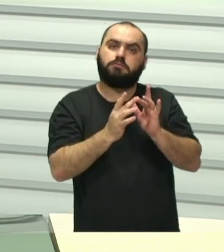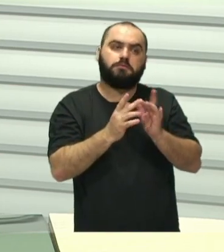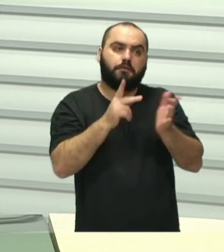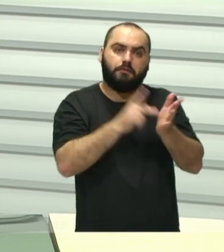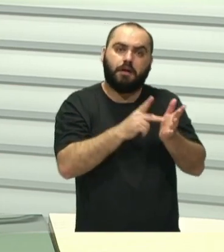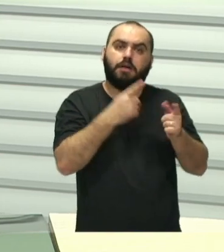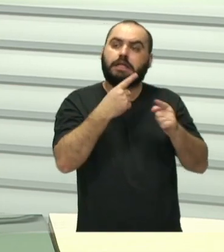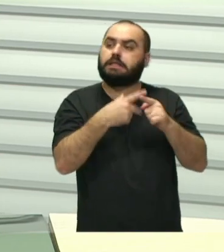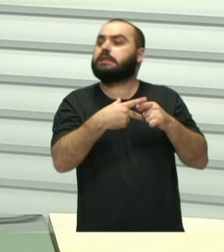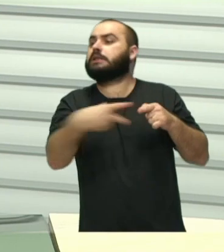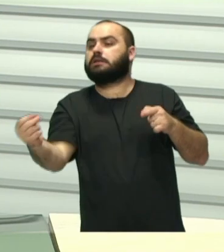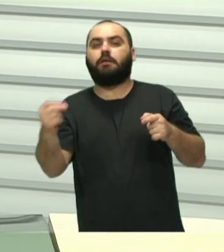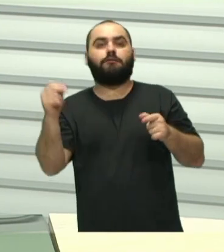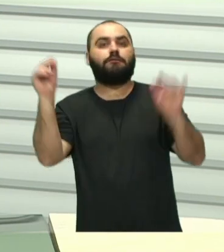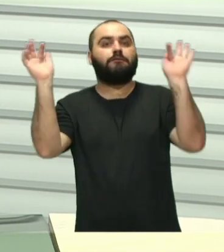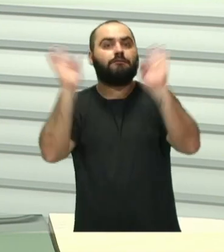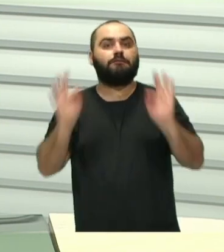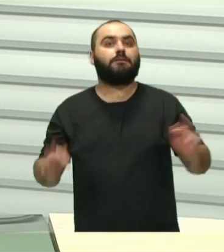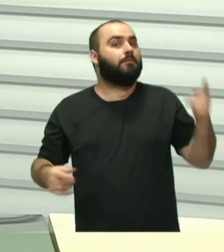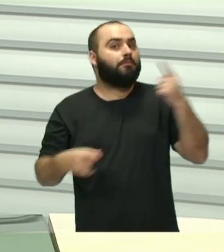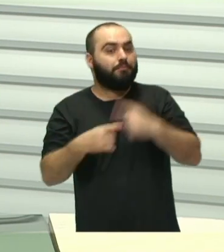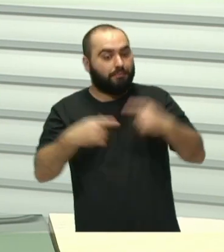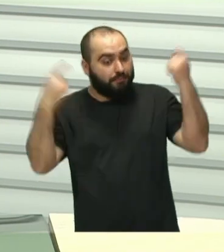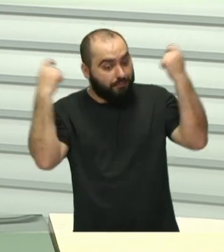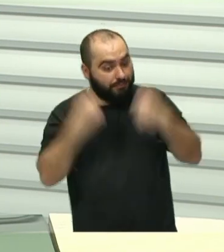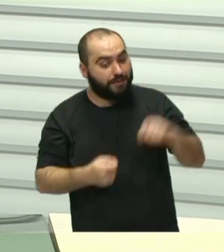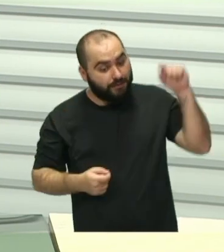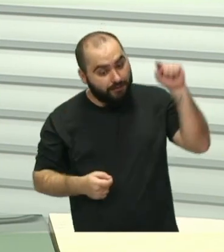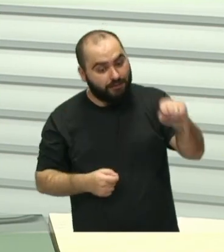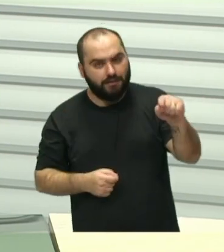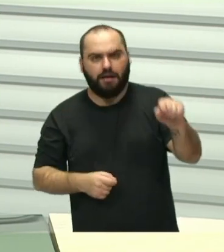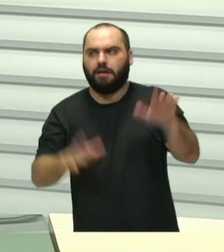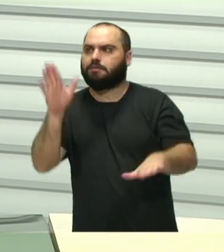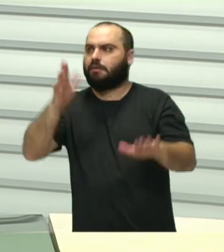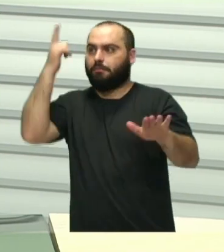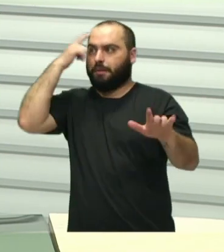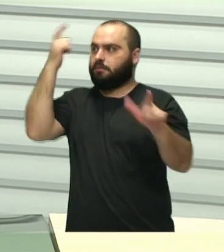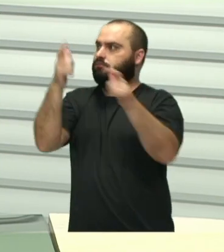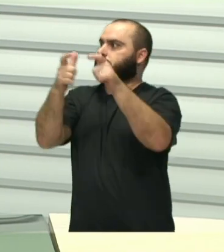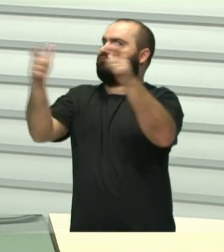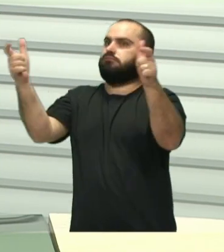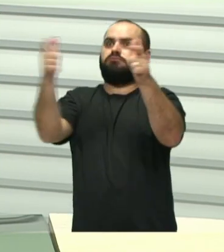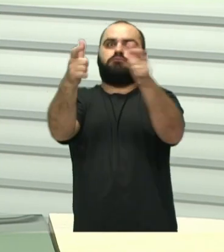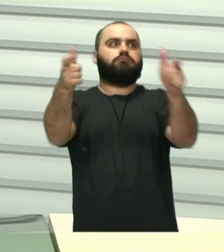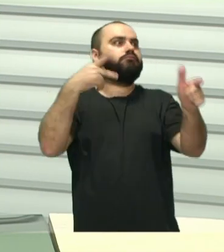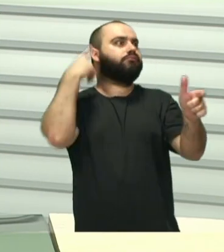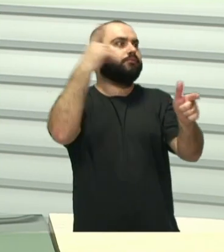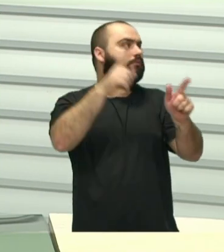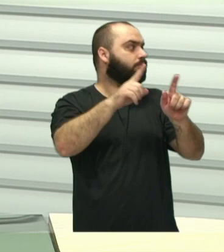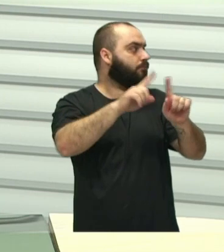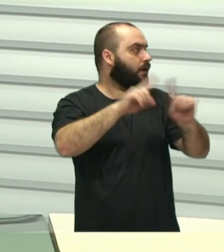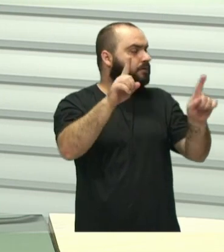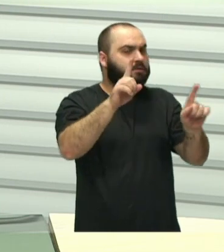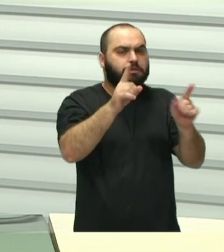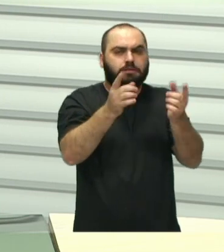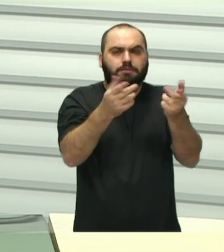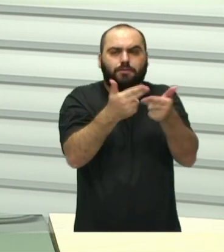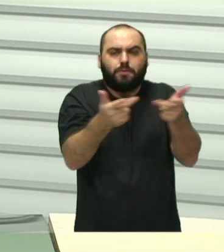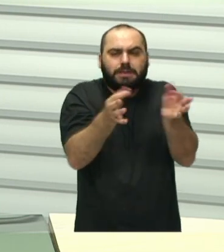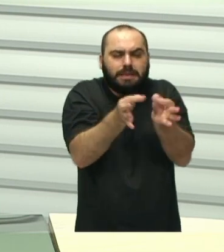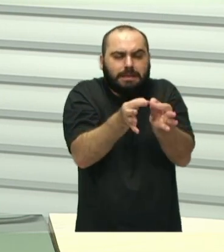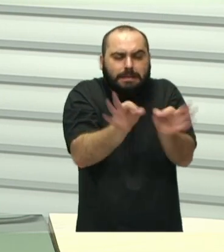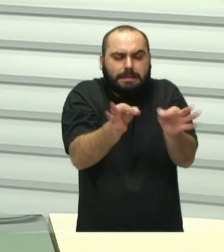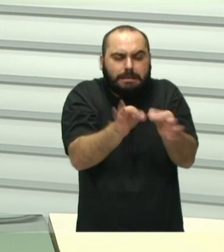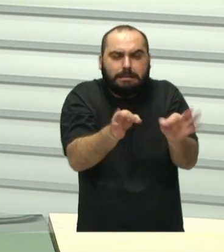feliz porque era que eles precisavam e às vezes a gente está pensando em críticas marcas Grandes Negócios e um acolhimento uma orientação